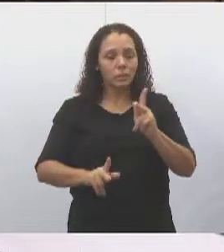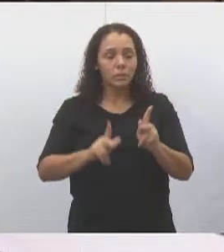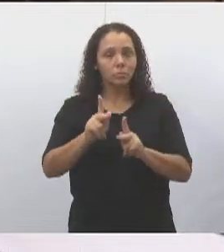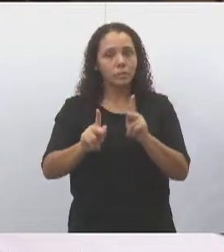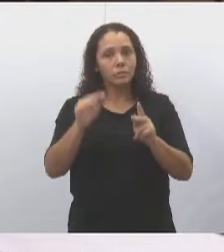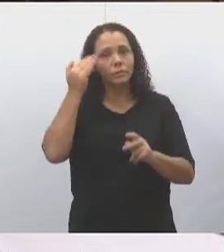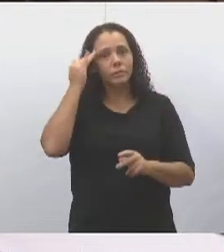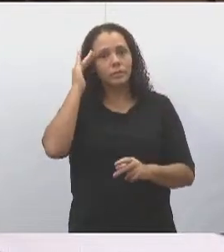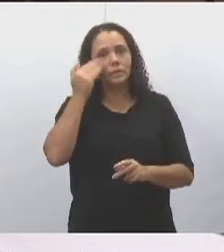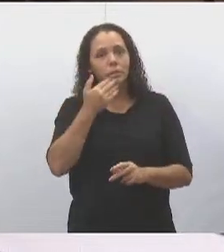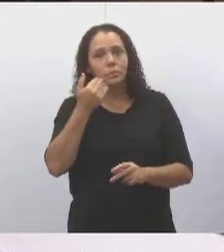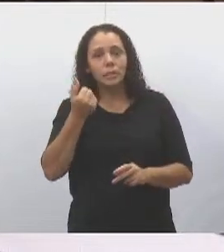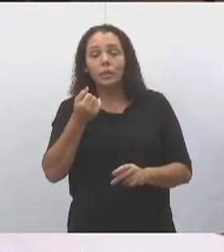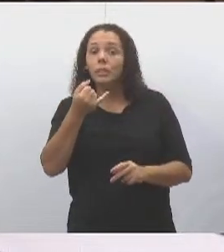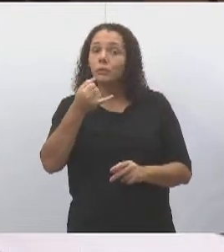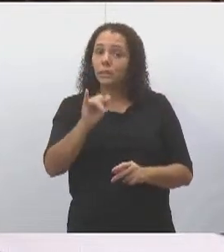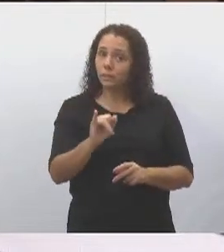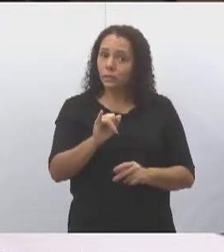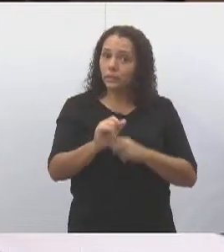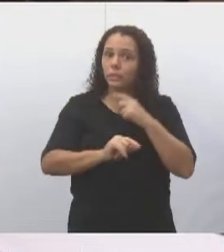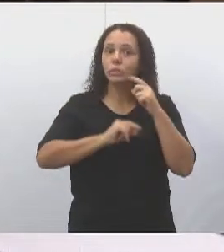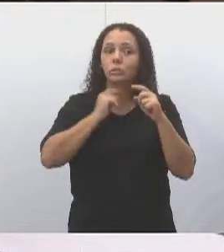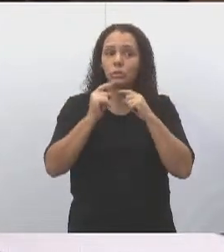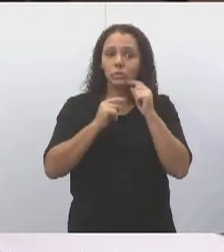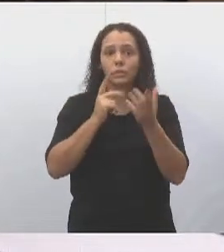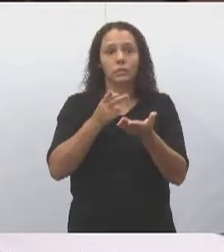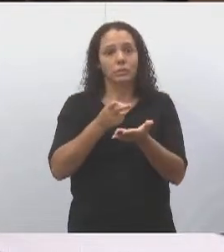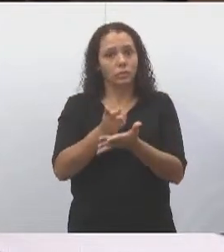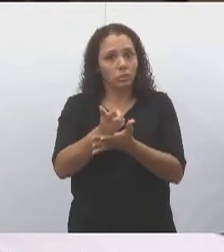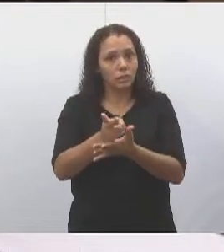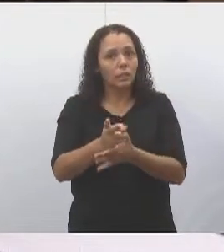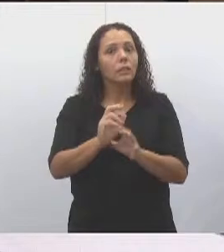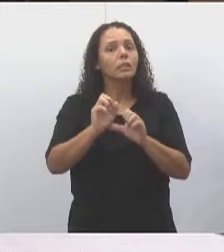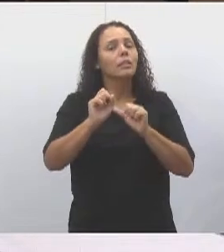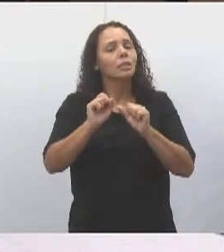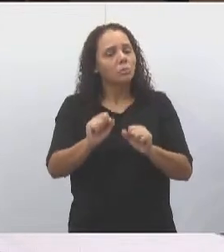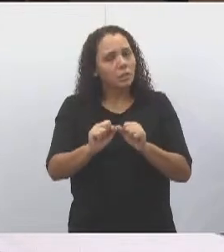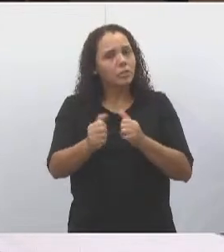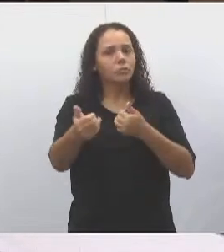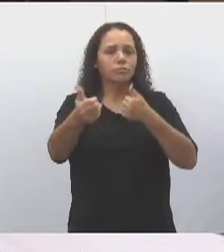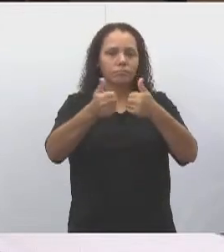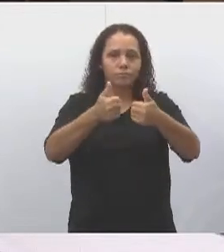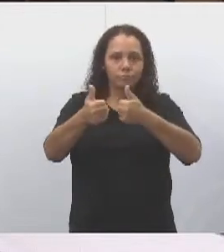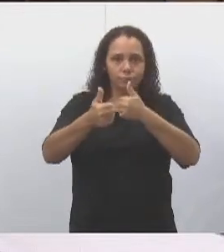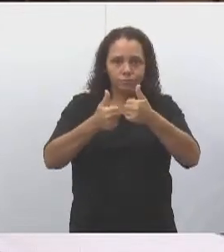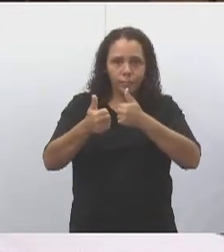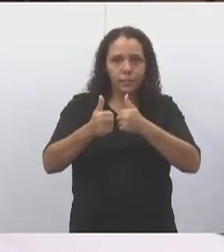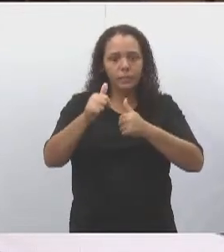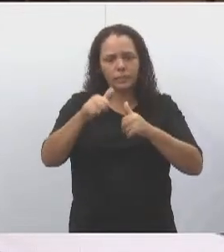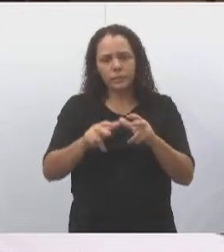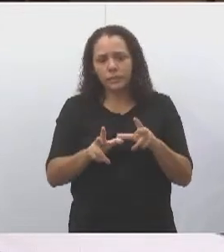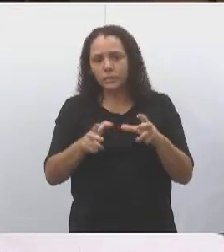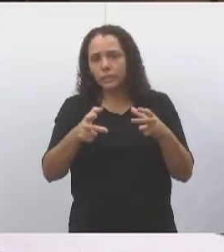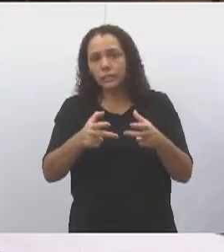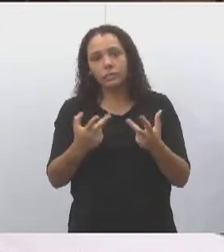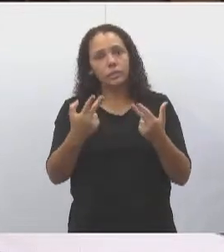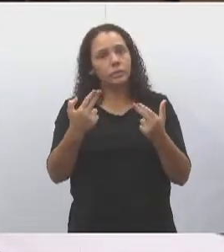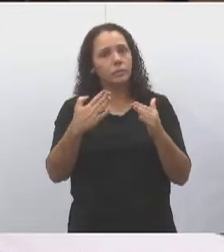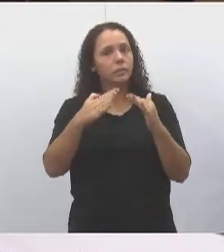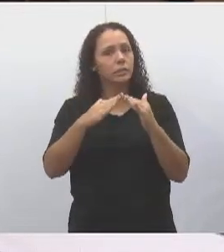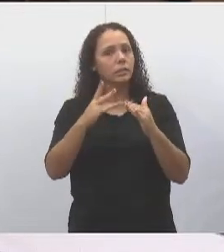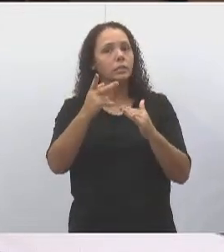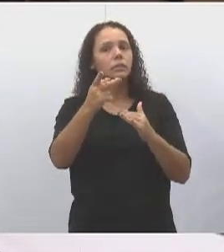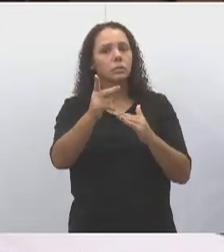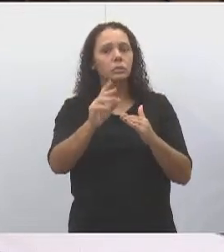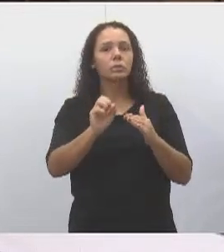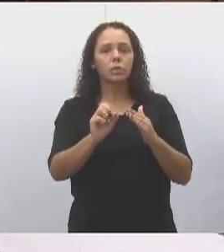a população. Qualquer dúvida que tiver, pode vir até essa casa é nossa, essa casa é minha, essa casa é sua, e você pode sim procurar nós,